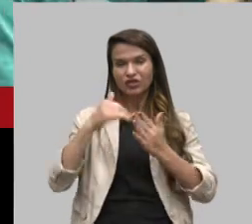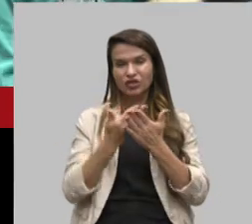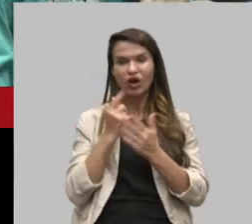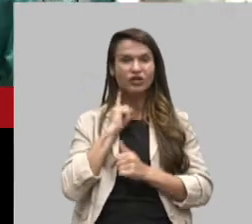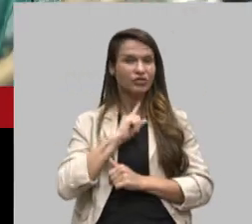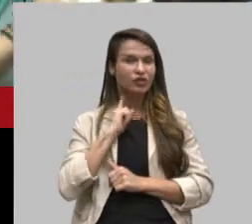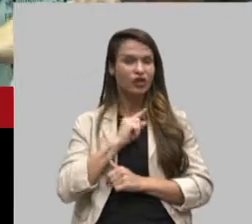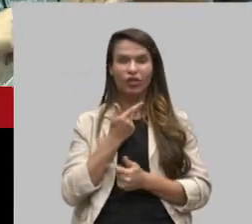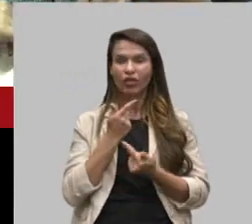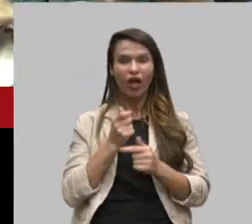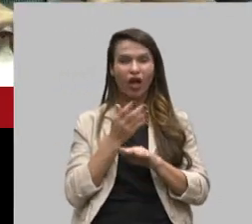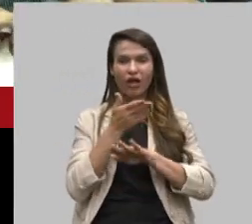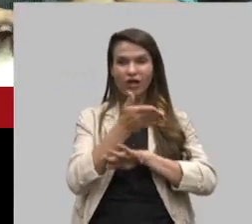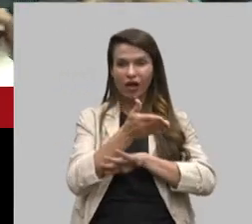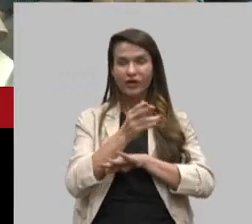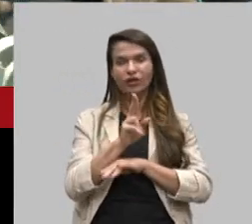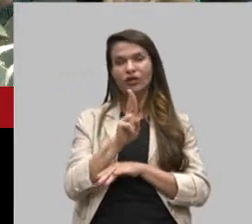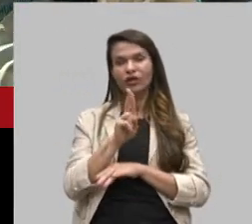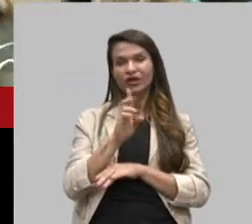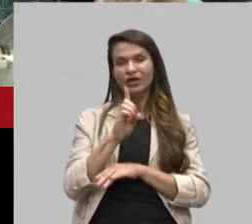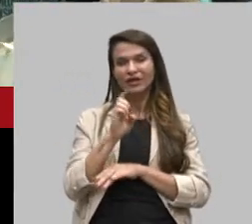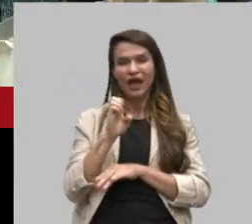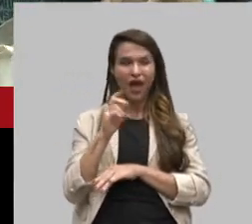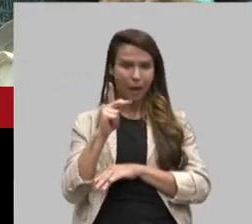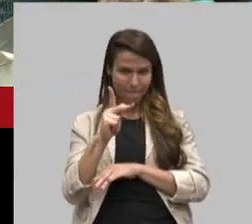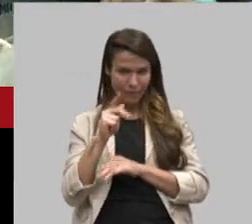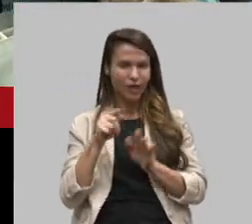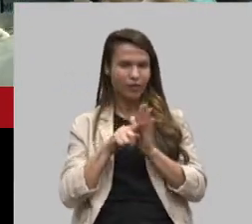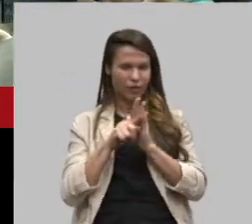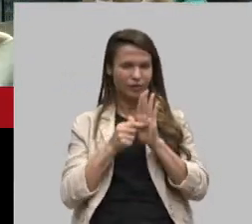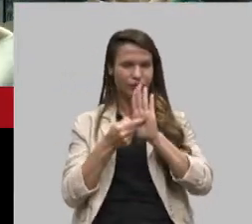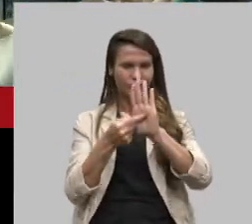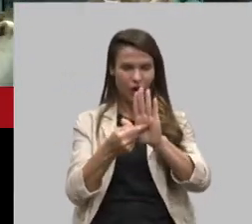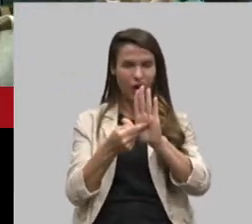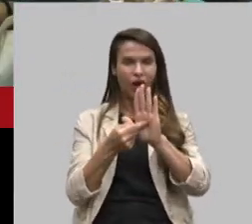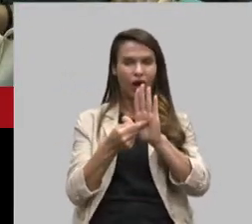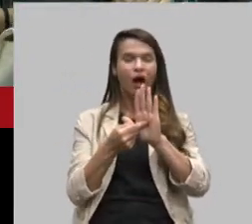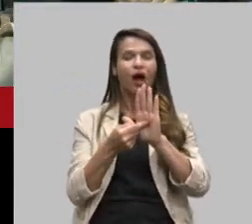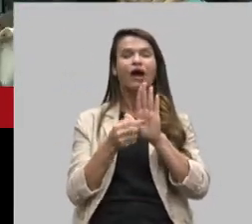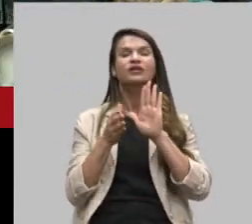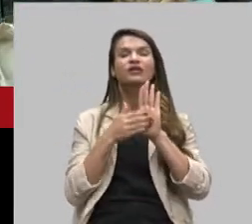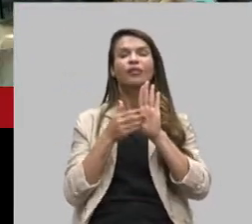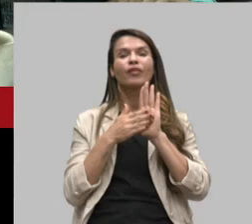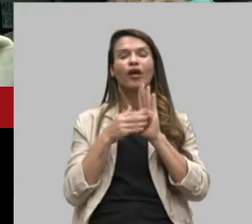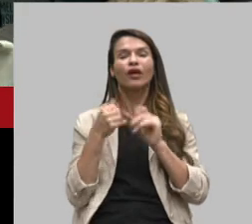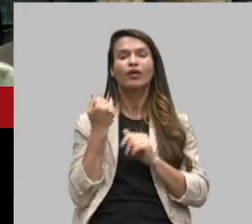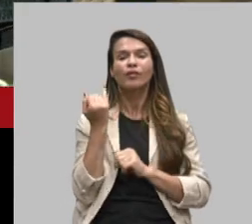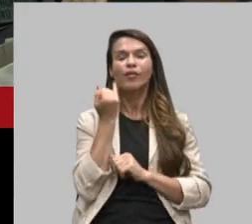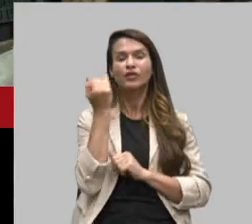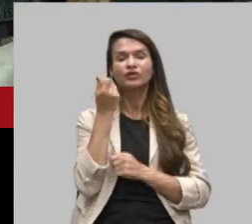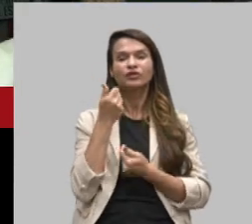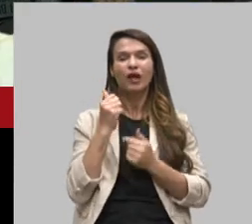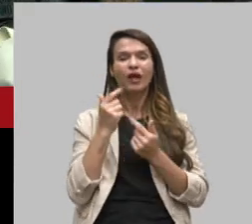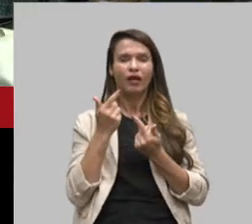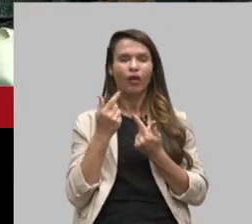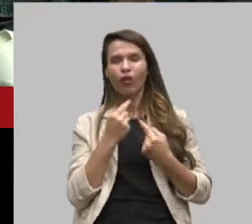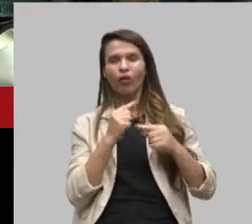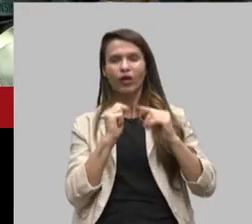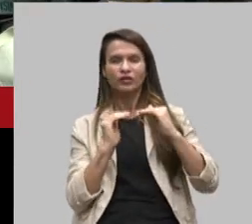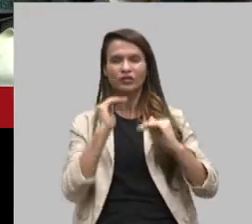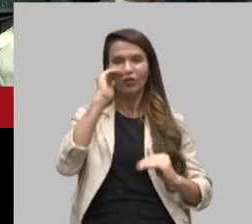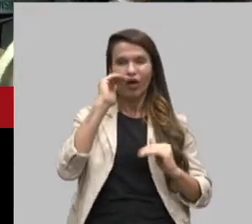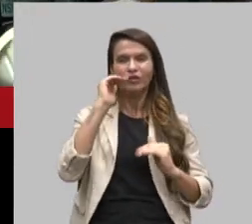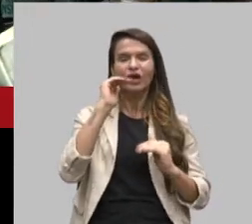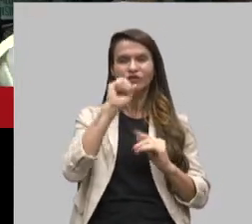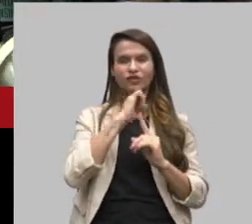tem acesso segundo idep essa proposta ela é essencial para combate às desigualdades educacionais principalmente se a gente for